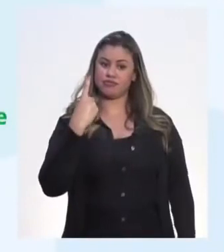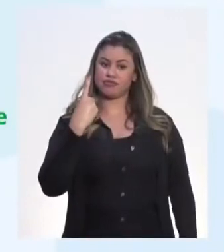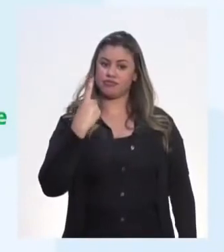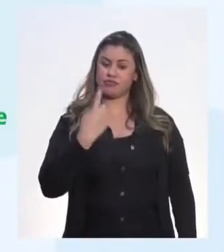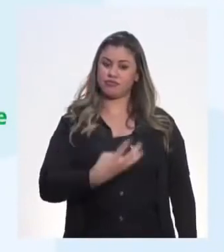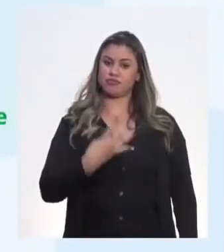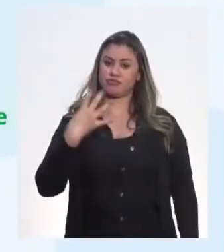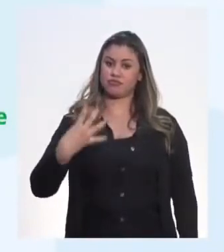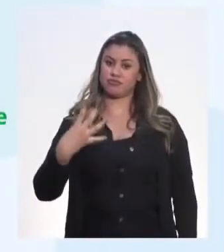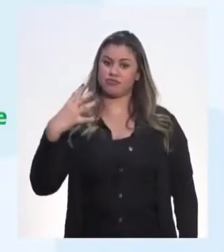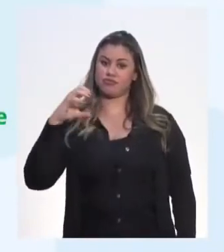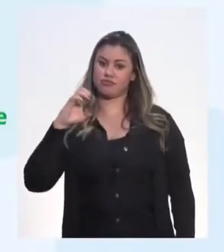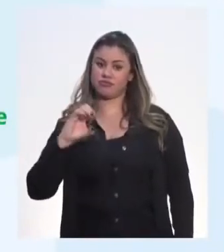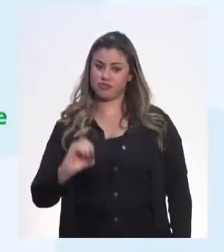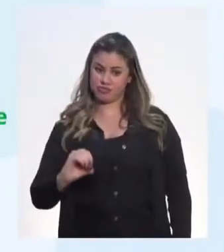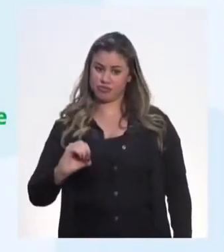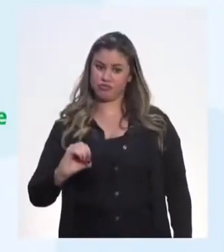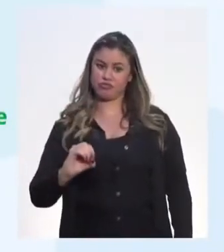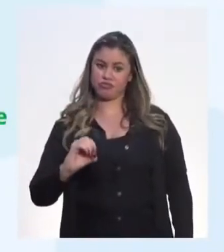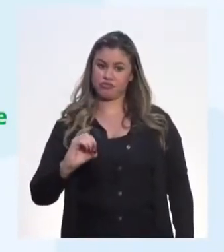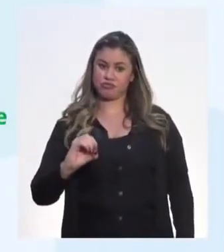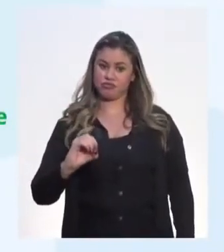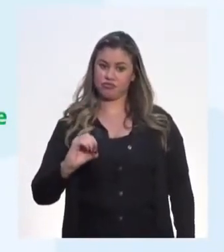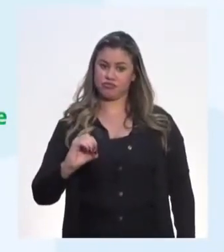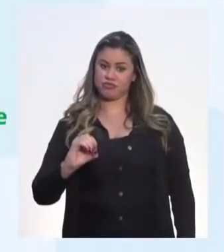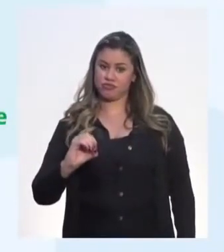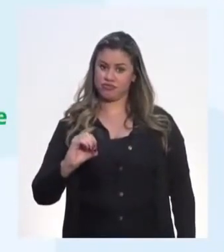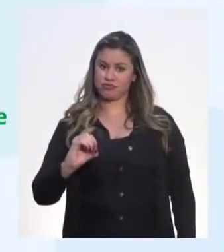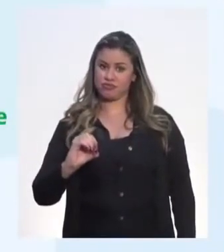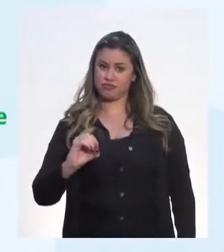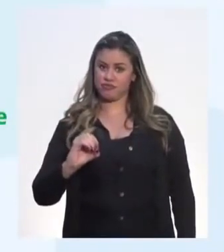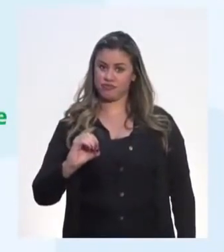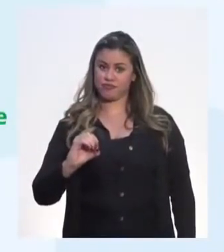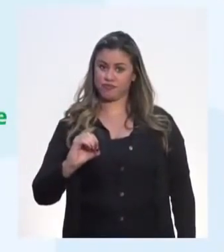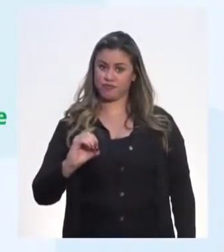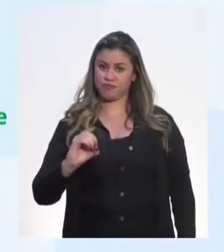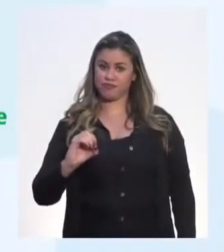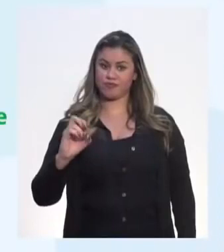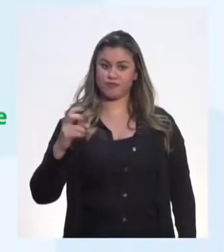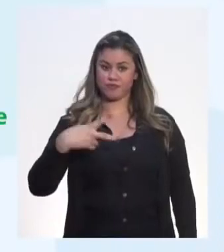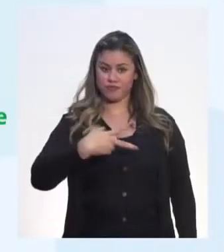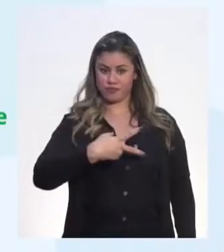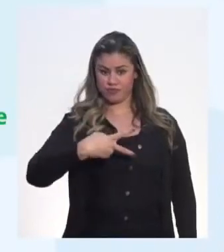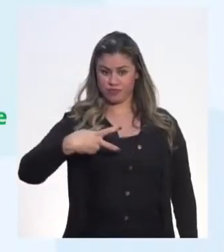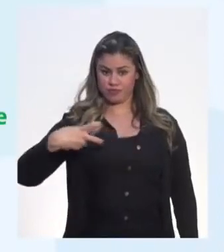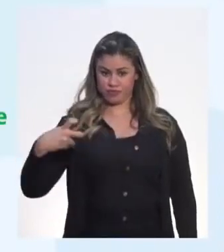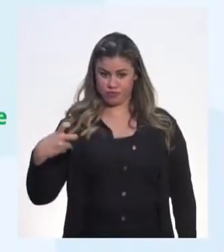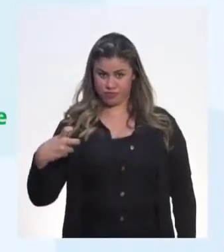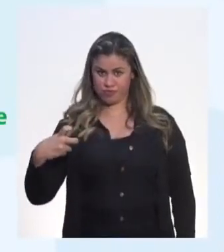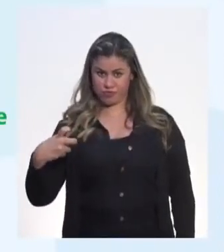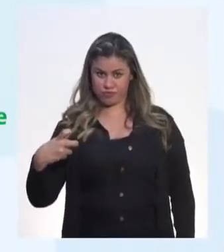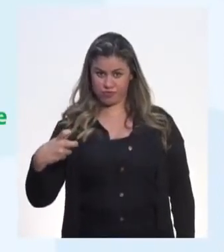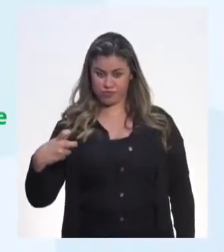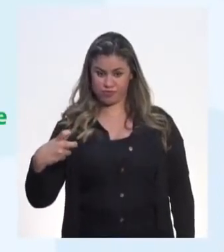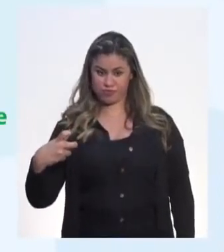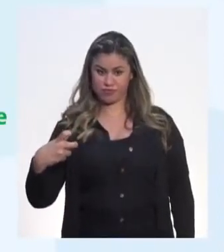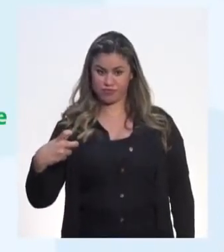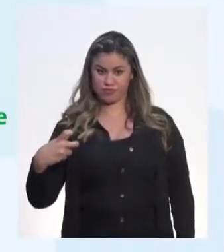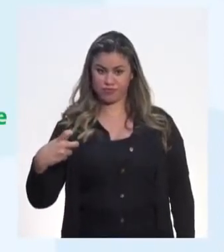1575 mas o valor que ela economizou nos últimos cinco meses